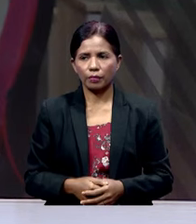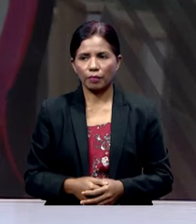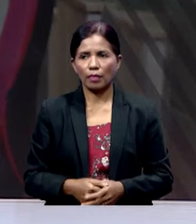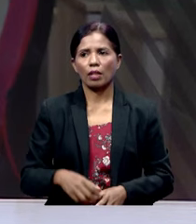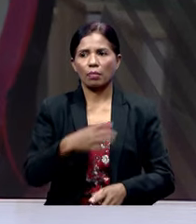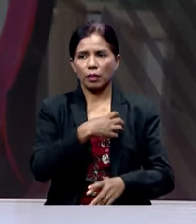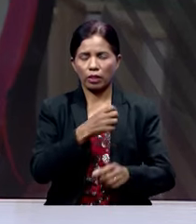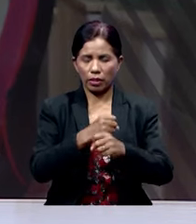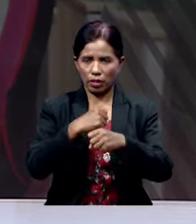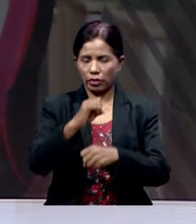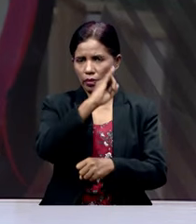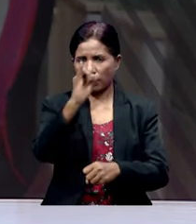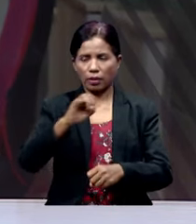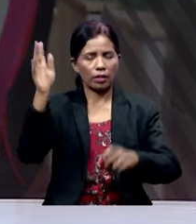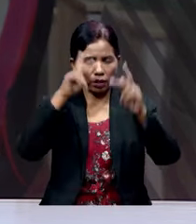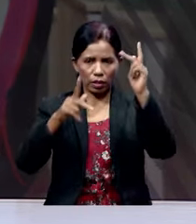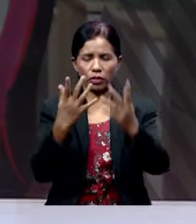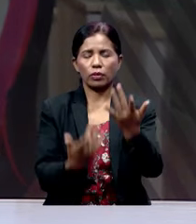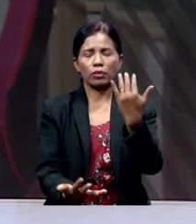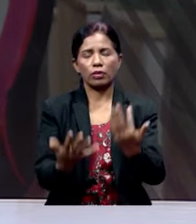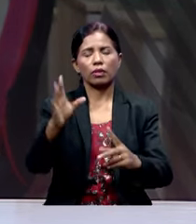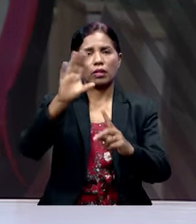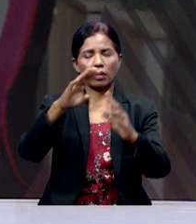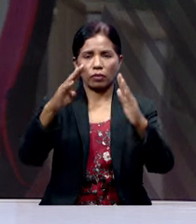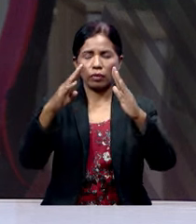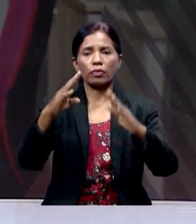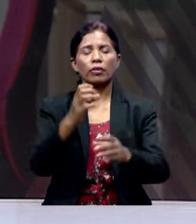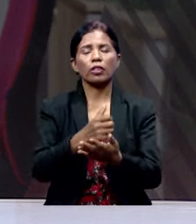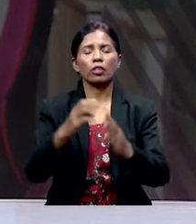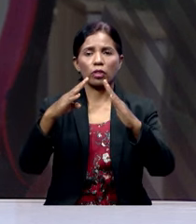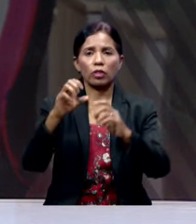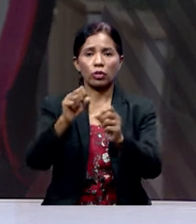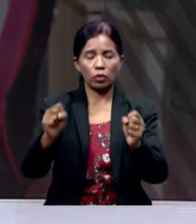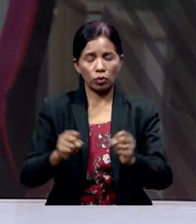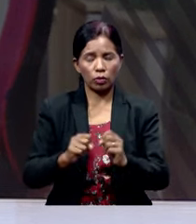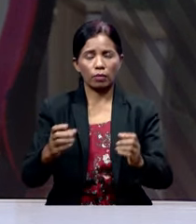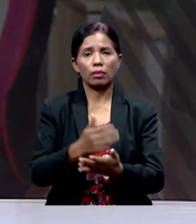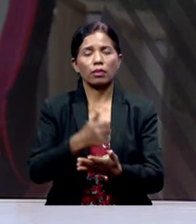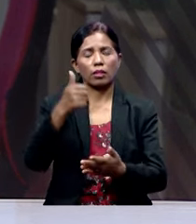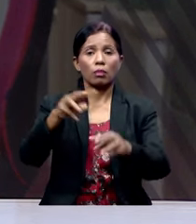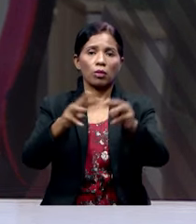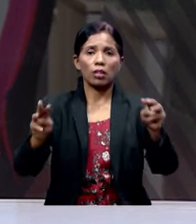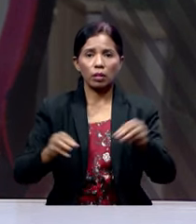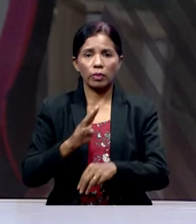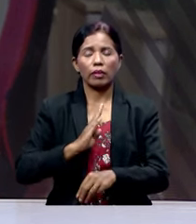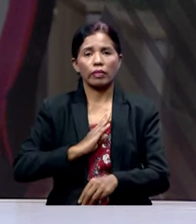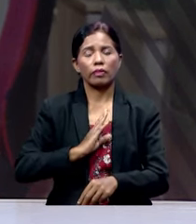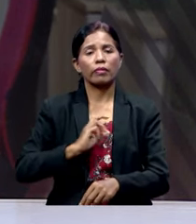Penetele se hal investigação ba caso suno uma sefi suco eleito nien ia bahalara wine município Vikeke.